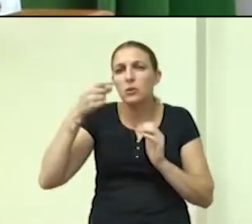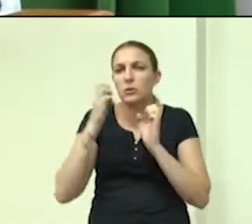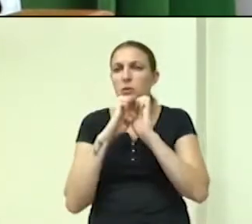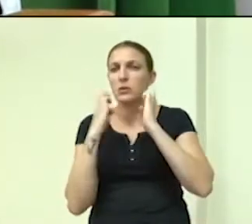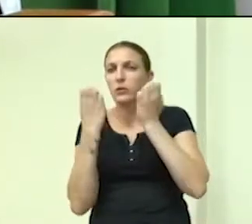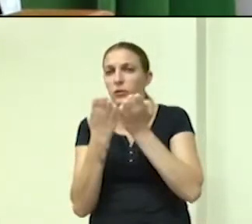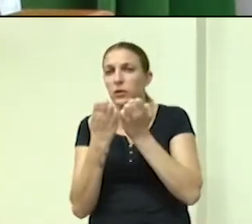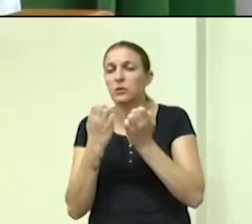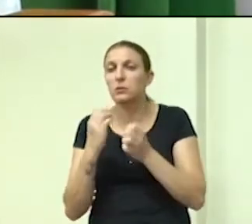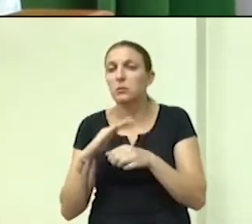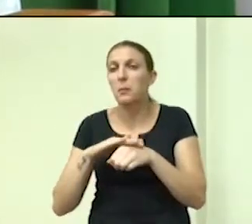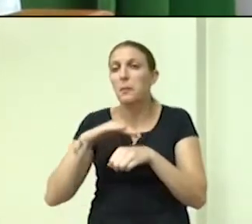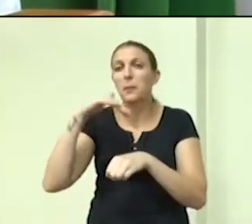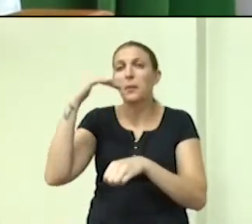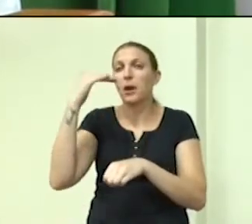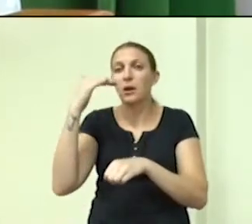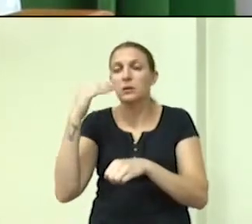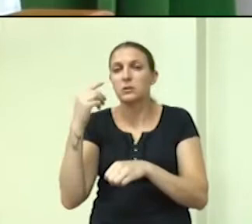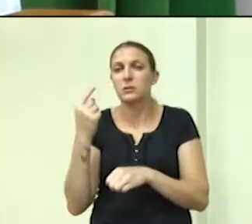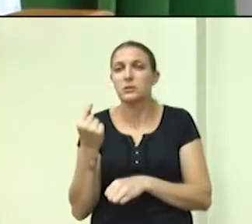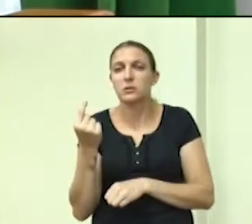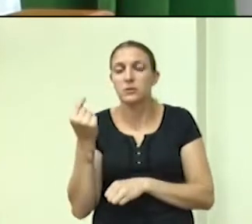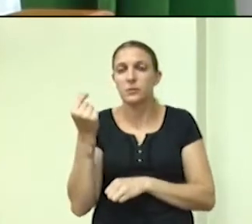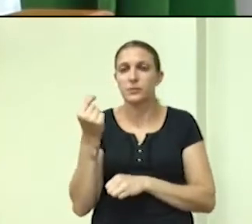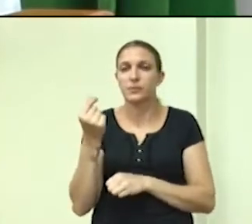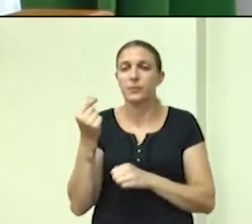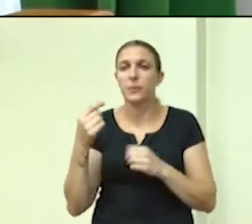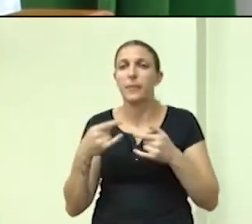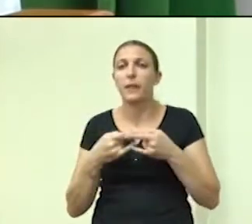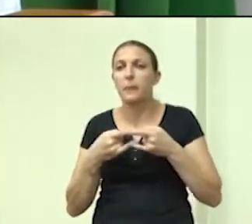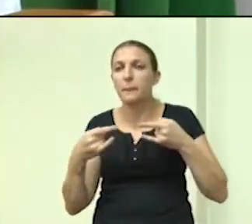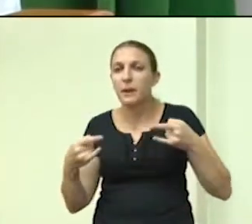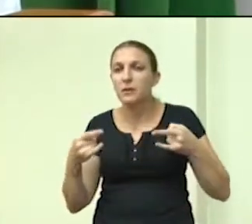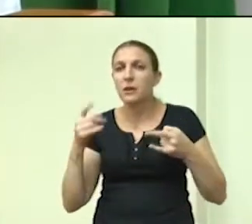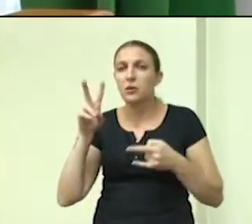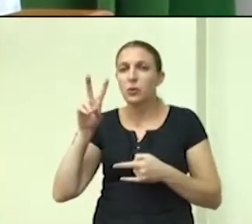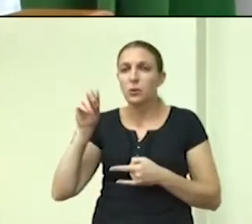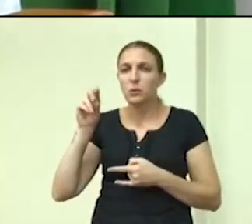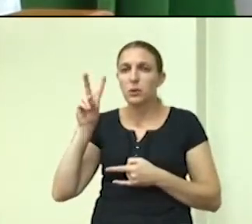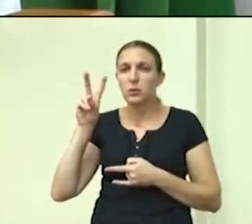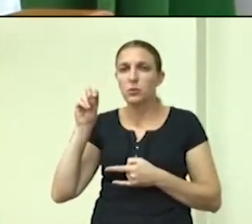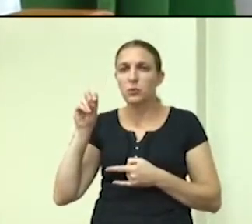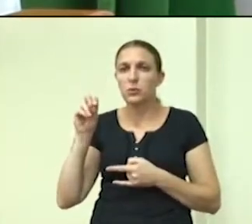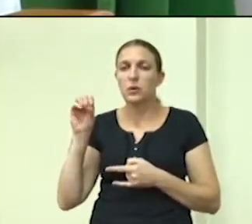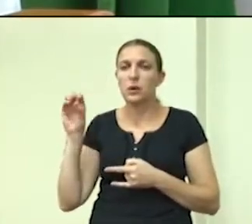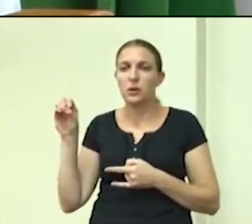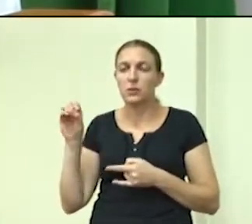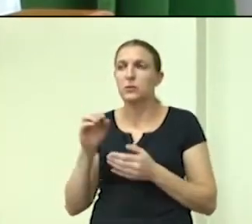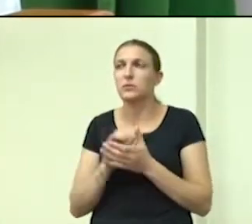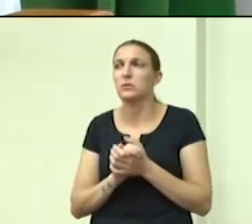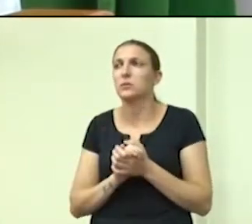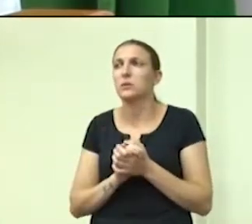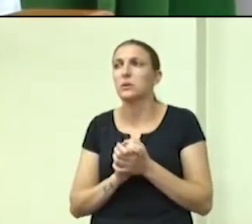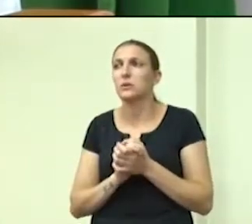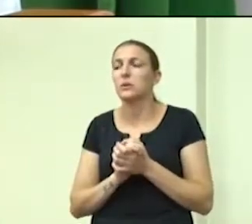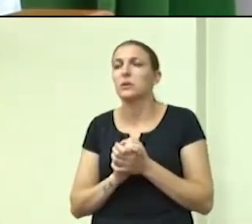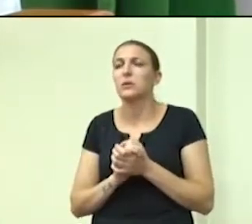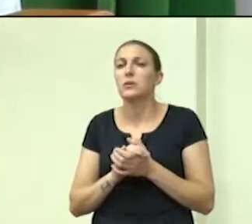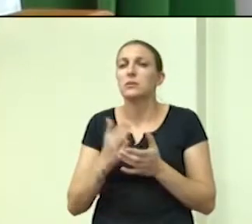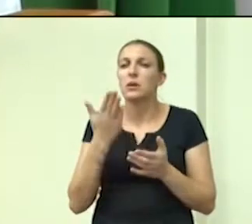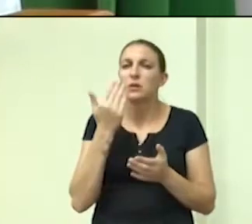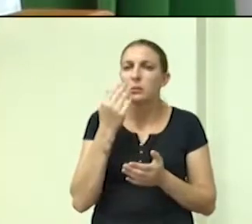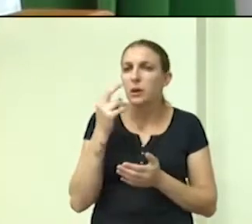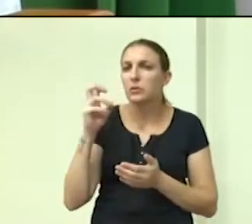eventos. Passagem aérea, R$ 2.200, cachês, R$ 3.000, estadia em hotel, R$ 800,